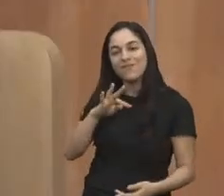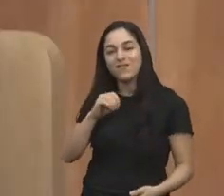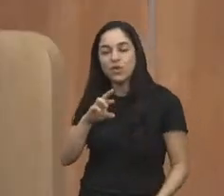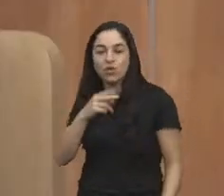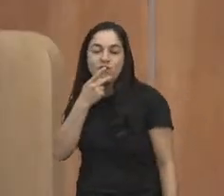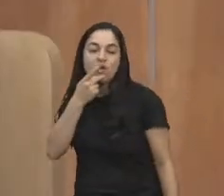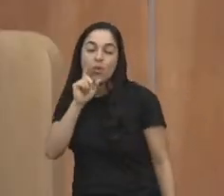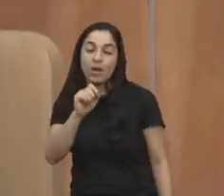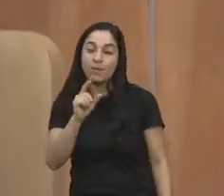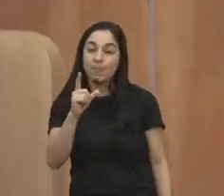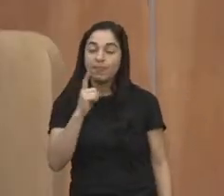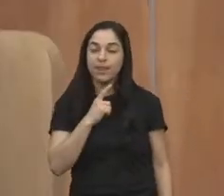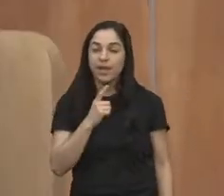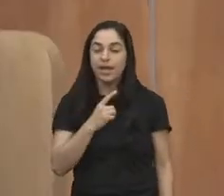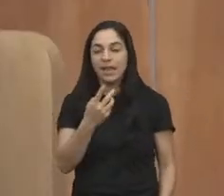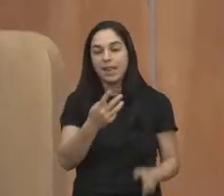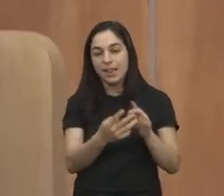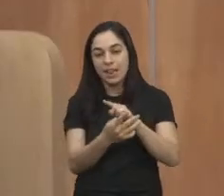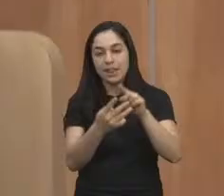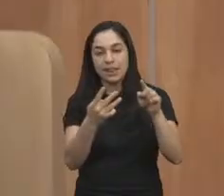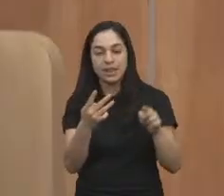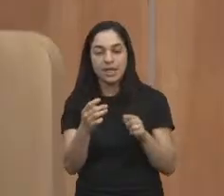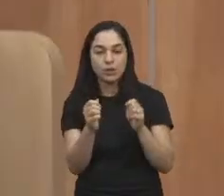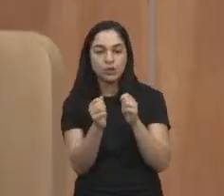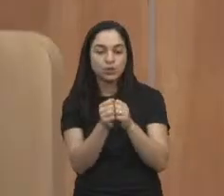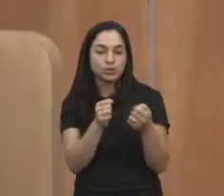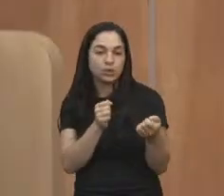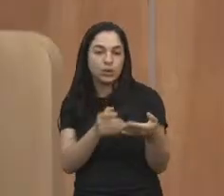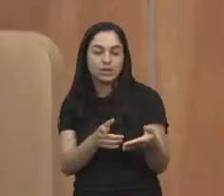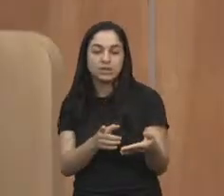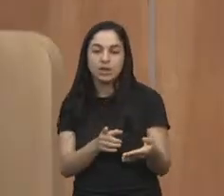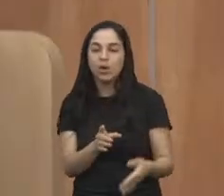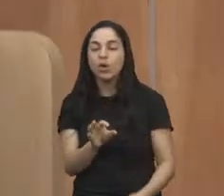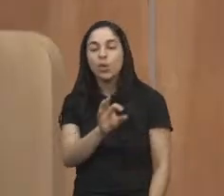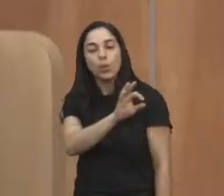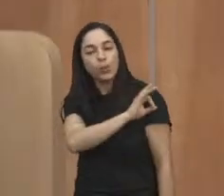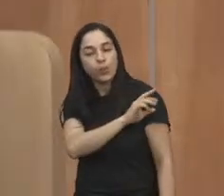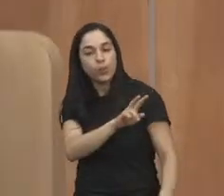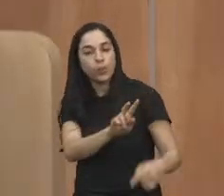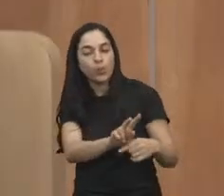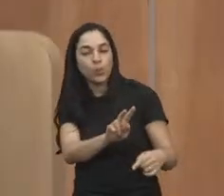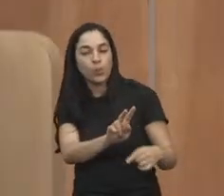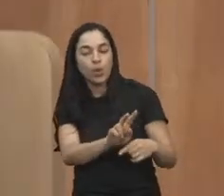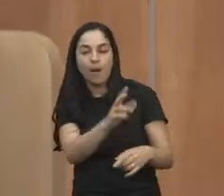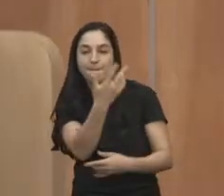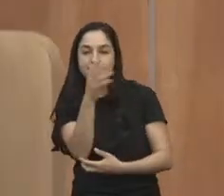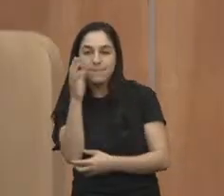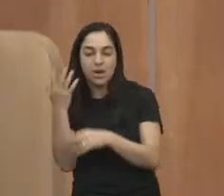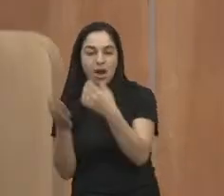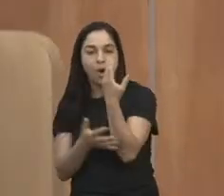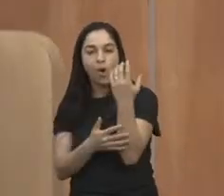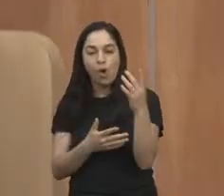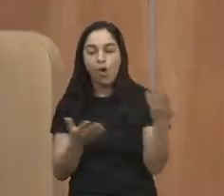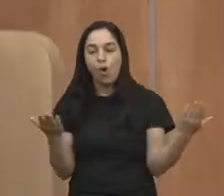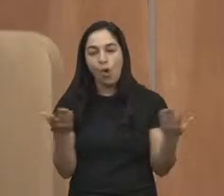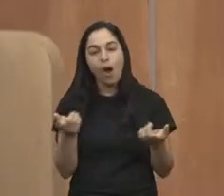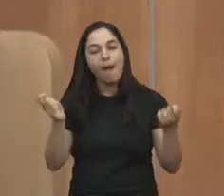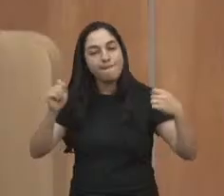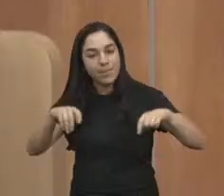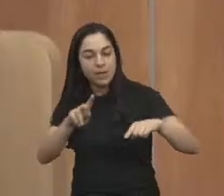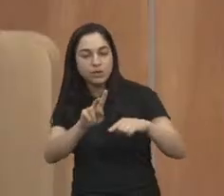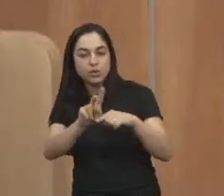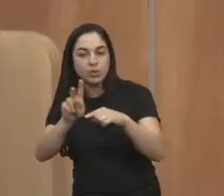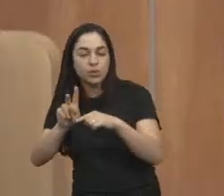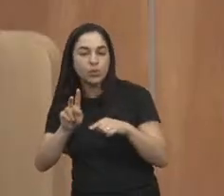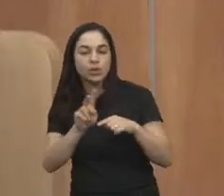a gente tem 3 braços de atuação, não somente junto com a Guarda na Patrulha Ambiental, que hoje está capacitada para atuar na parte de proteção